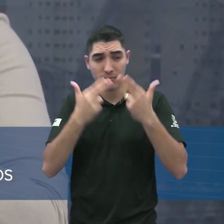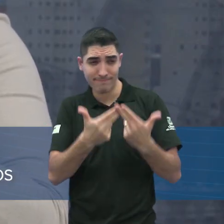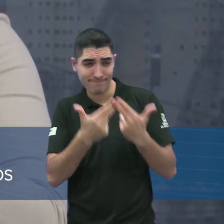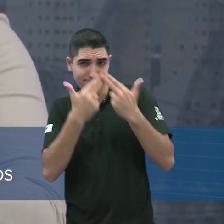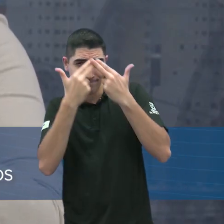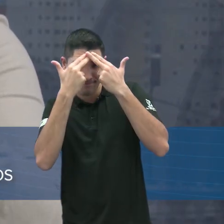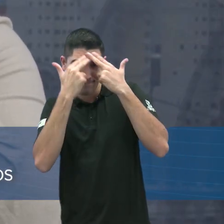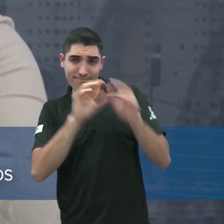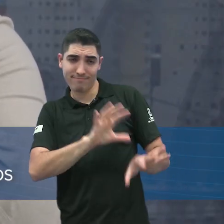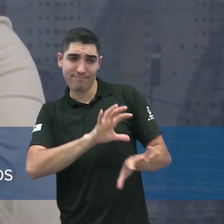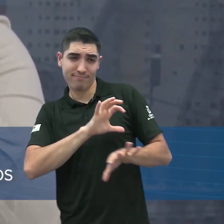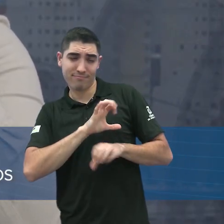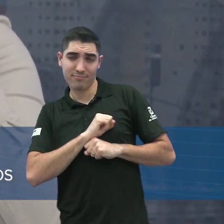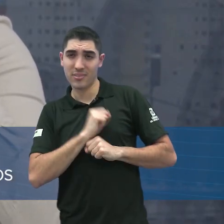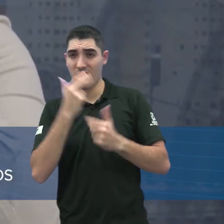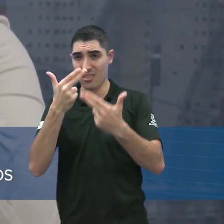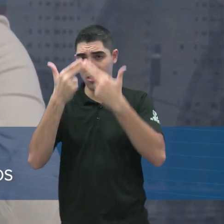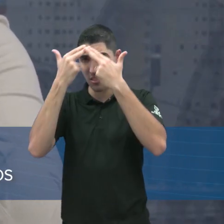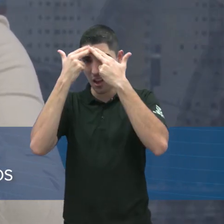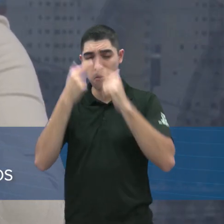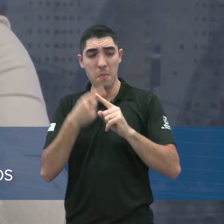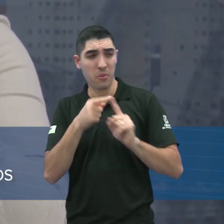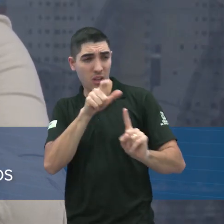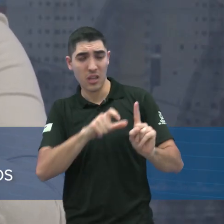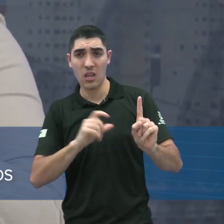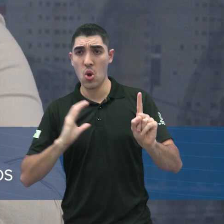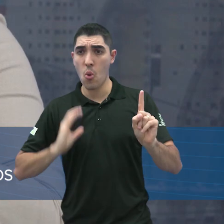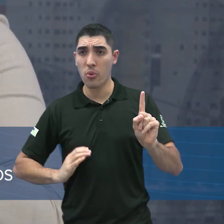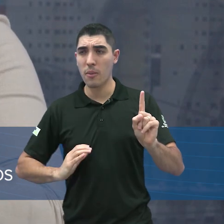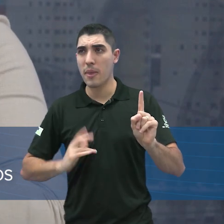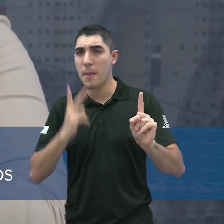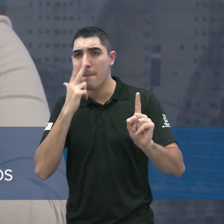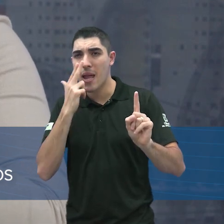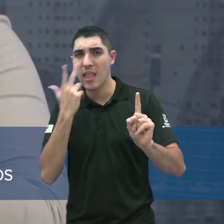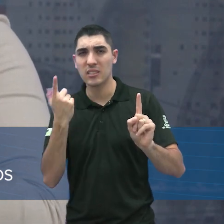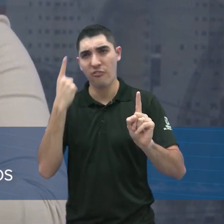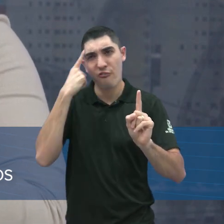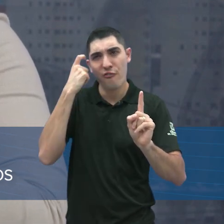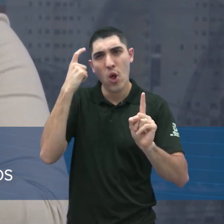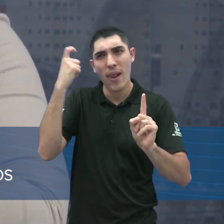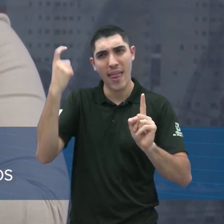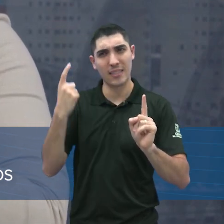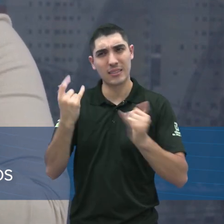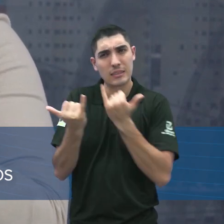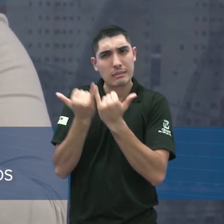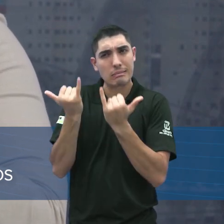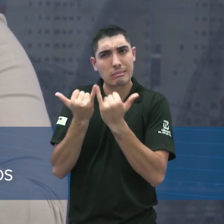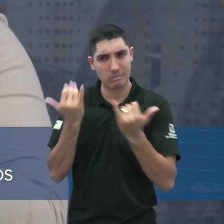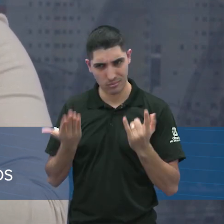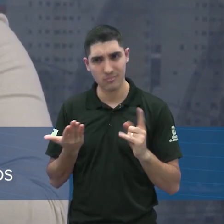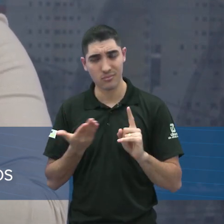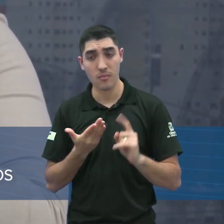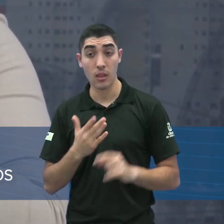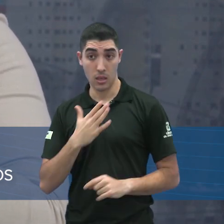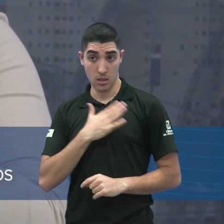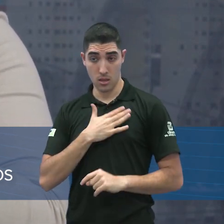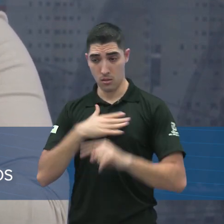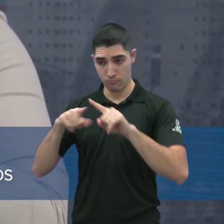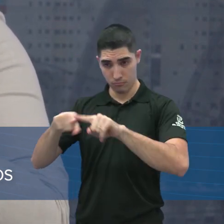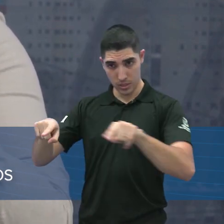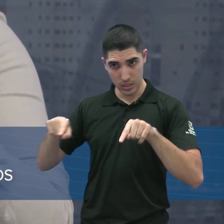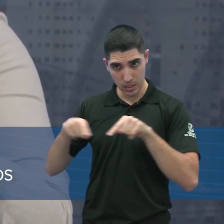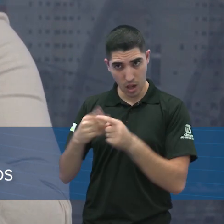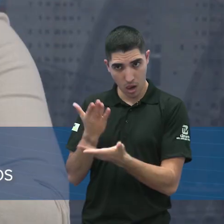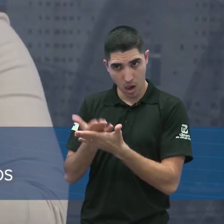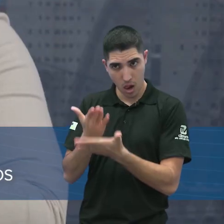carregaram, né, como consequência desse comportamento violento, podemos assim dizer. Em sala de aula eu